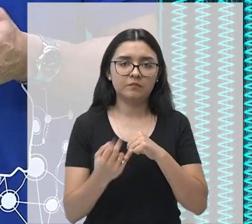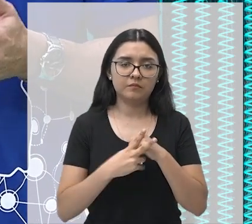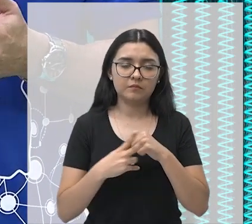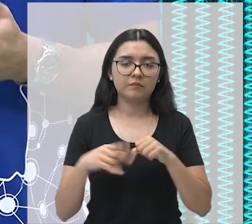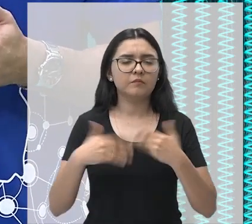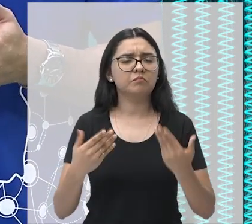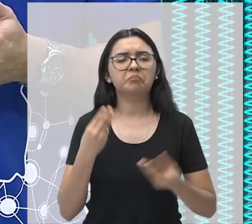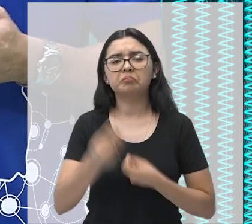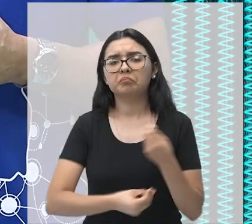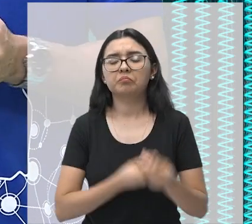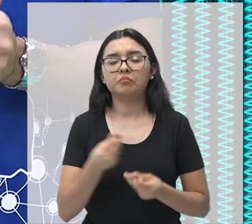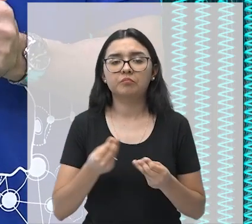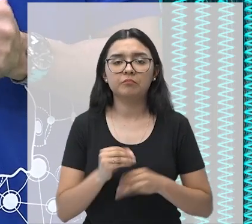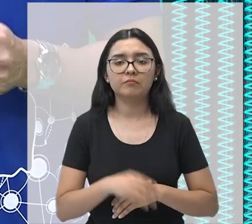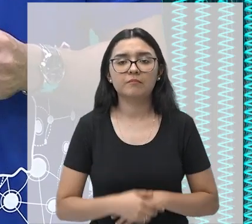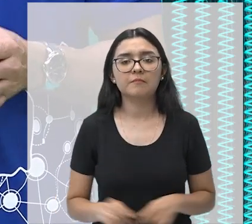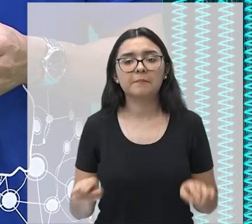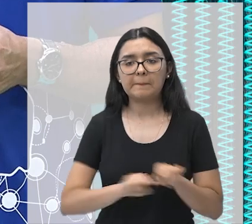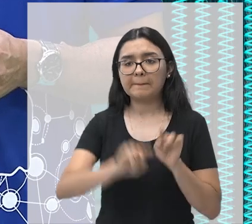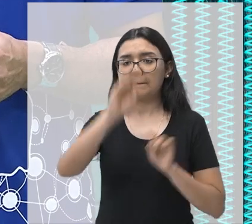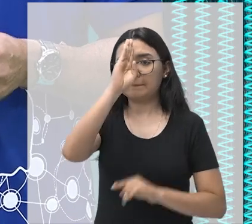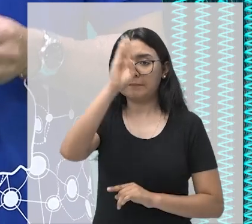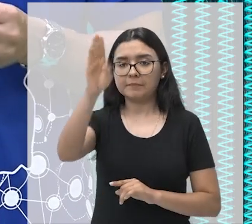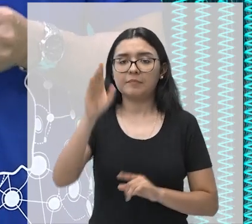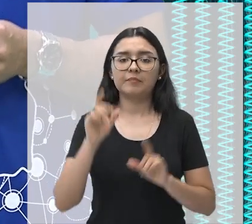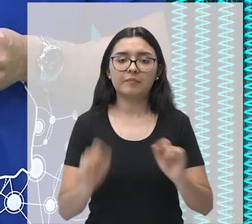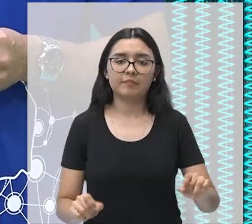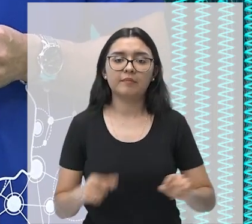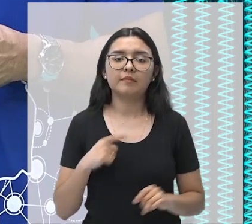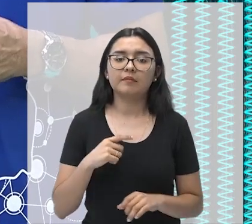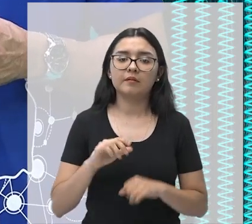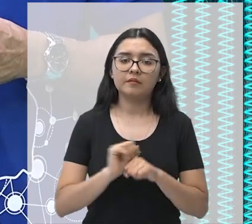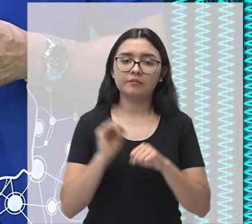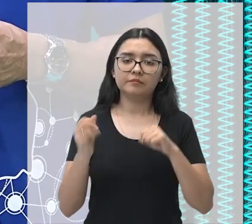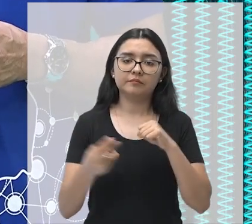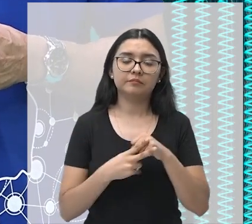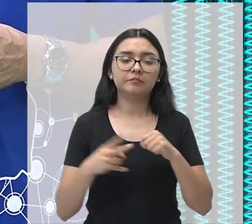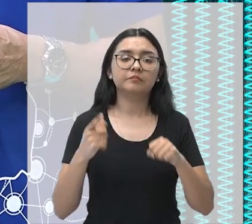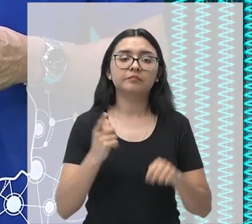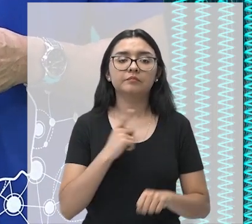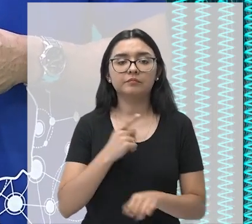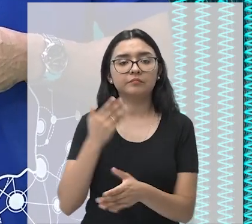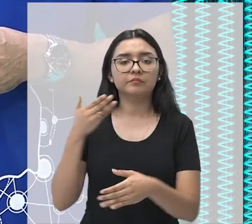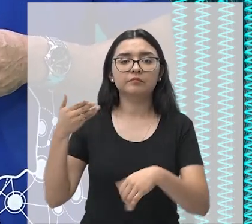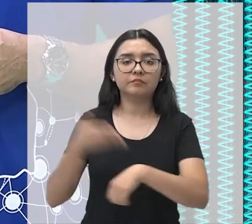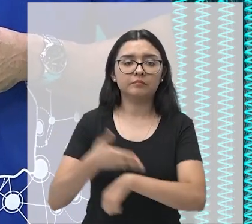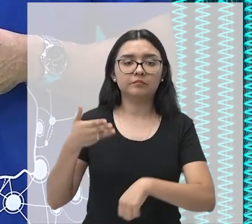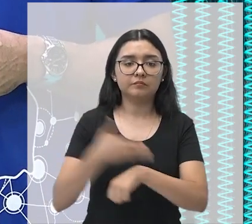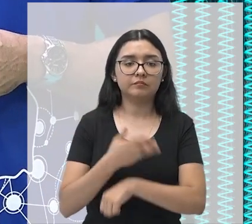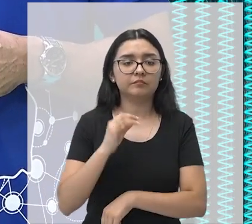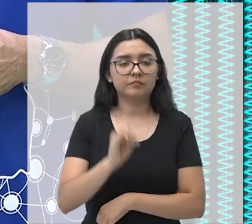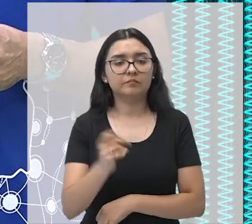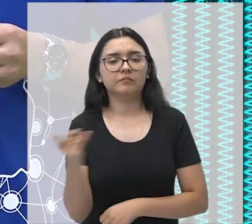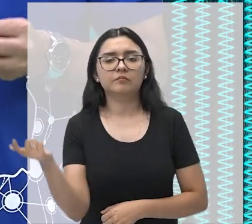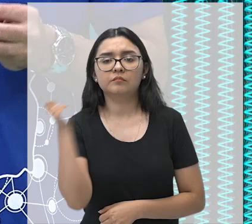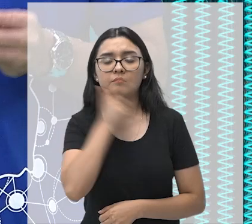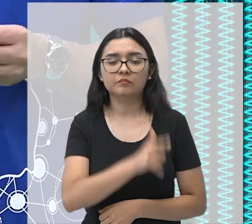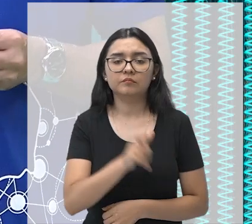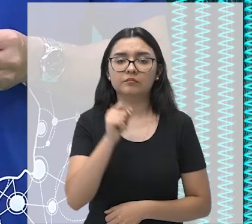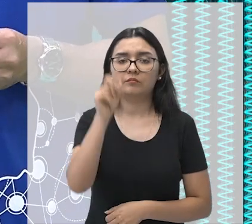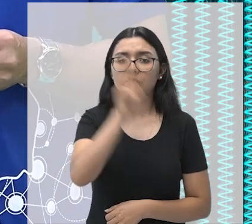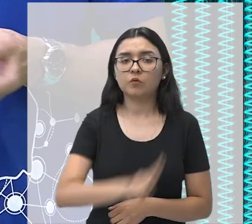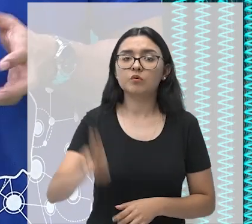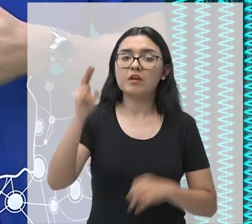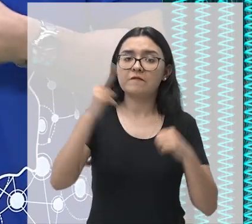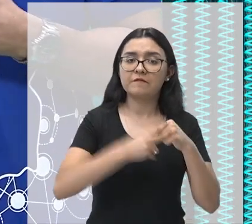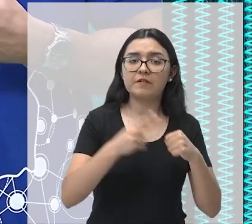E especialmente aí nos advérbios de frequência, qual é a função, tá? Se eu não consigo falar nada